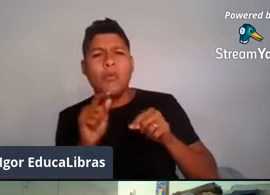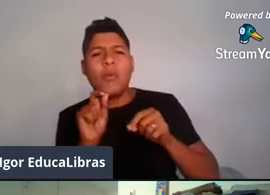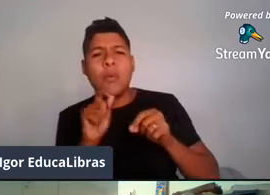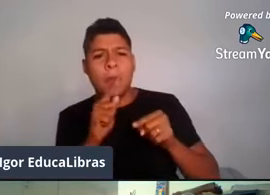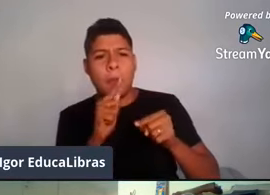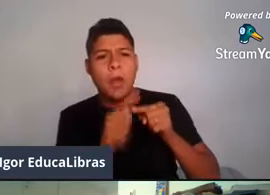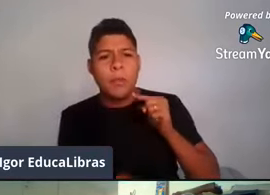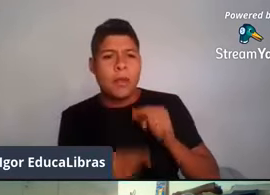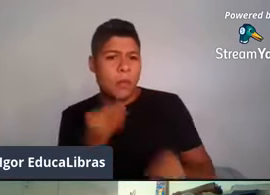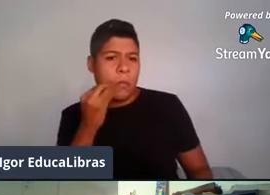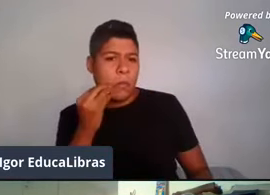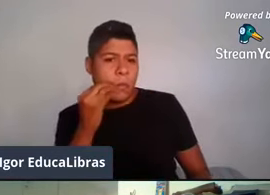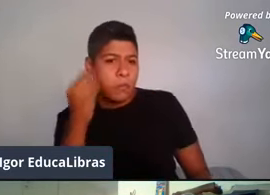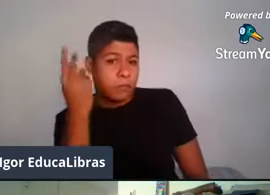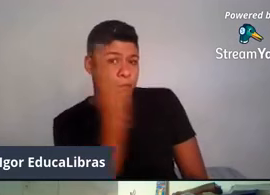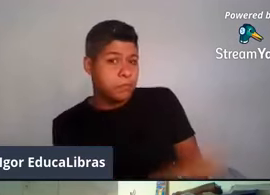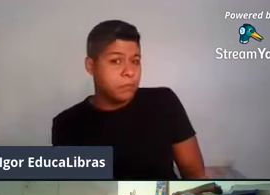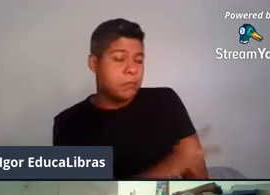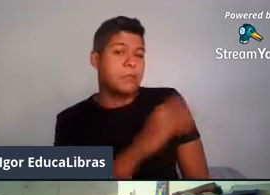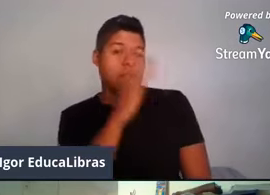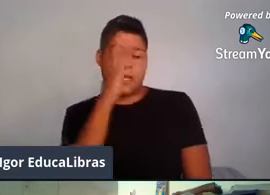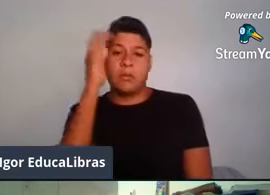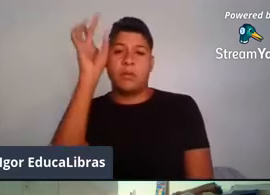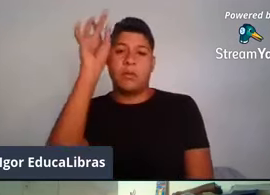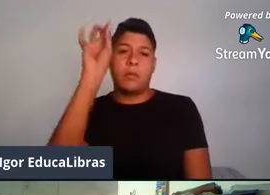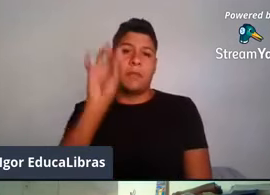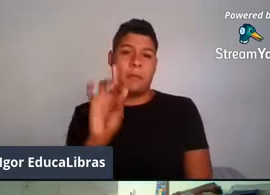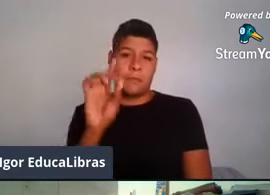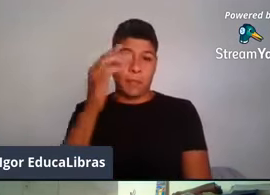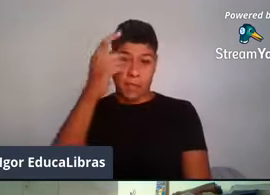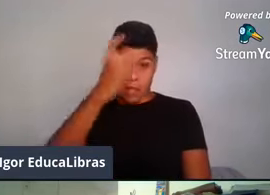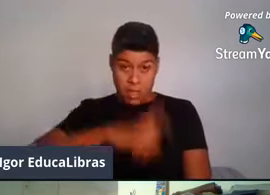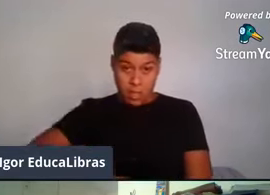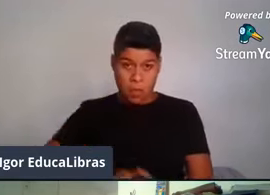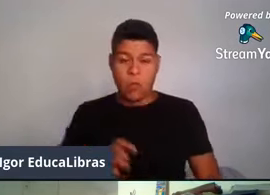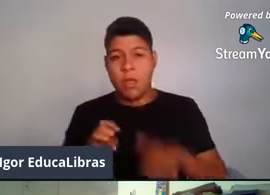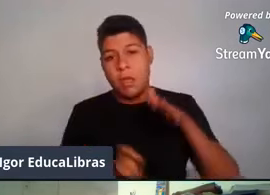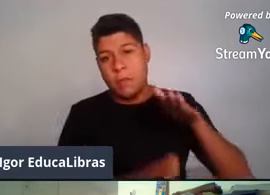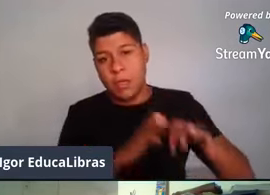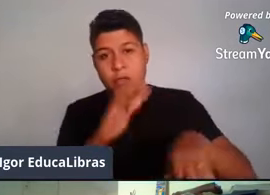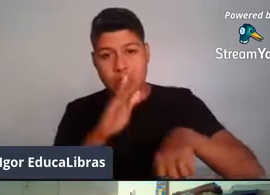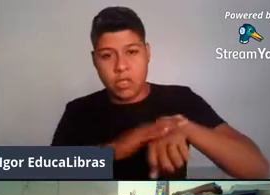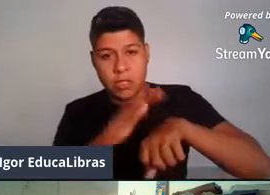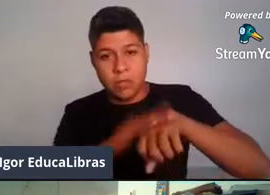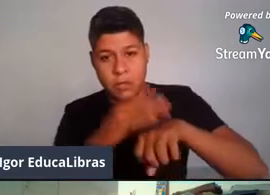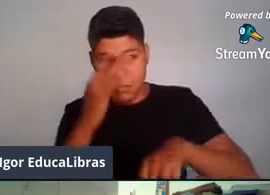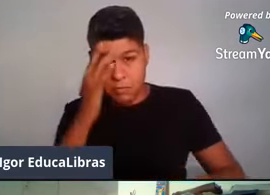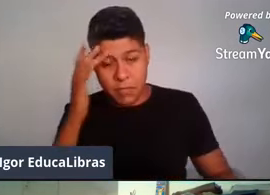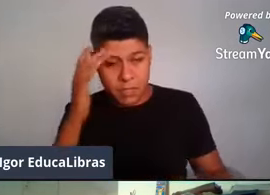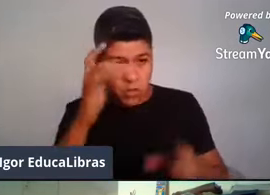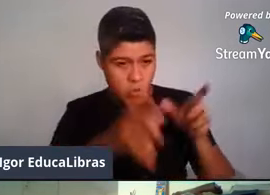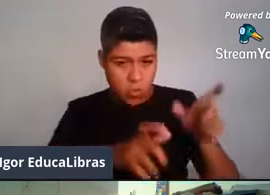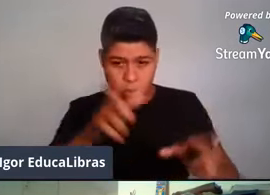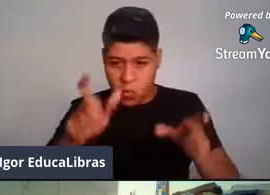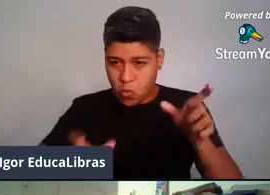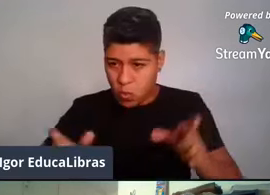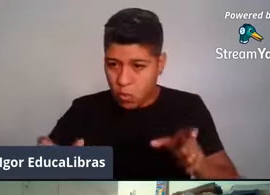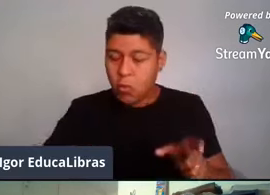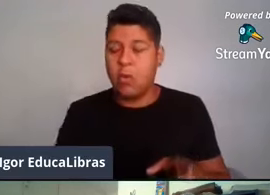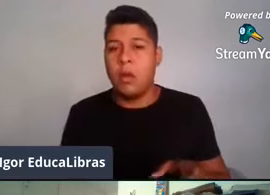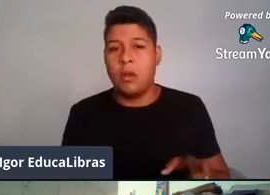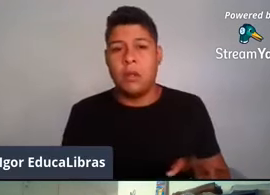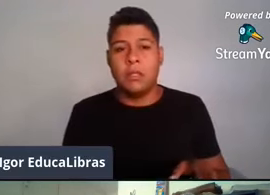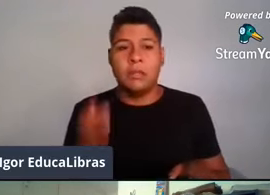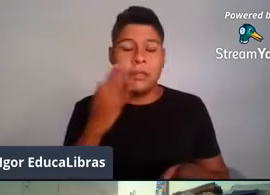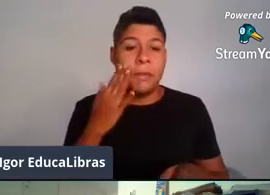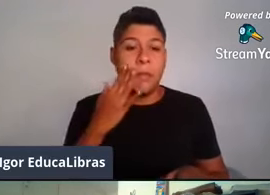opção for só para a pessoa com deficiência. Por exemplo, se eu sou uma empresa que contrato pessoas com e sem deficiência, e